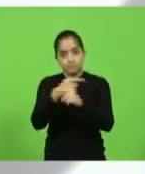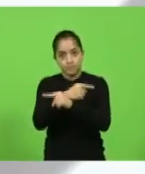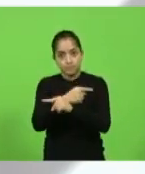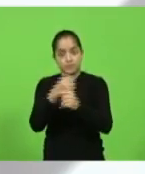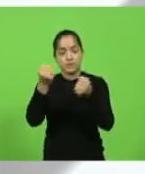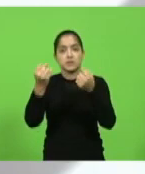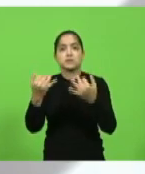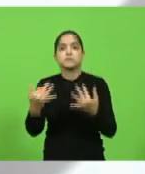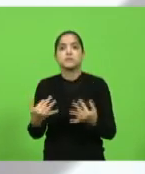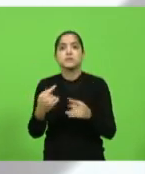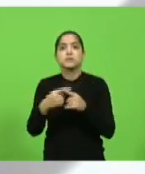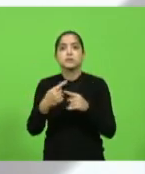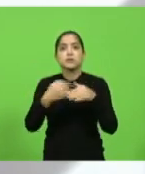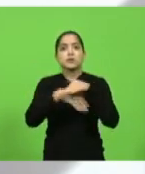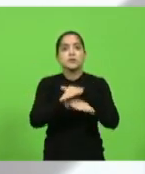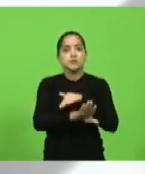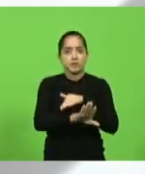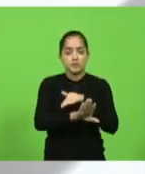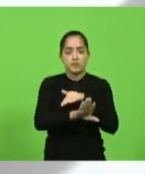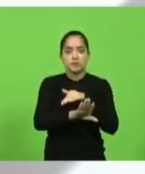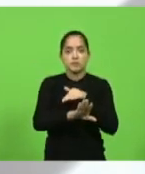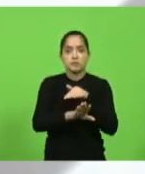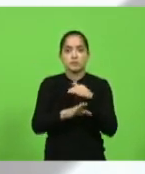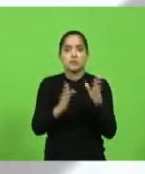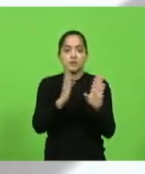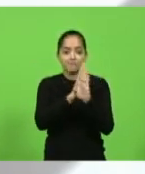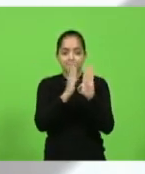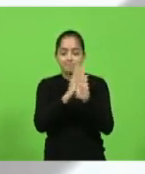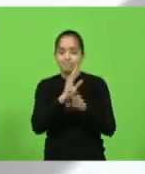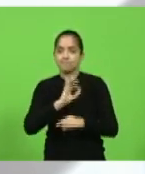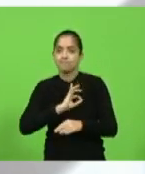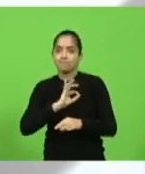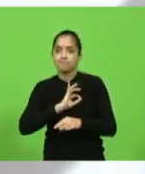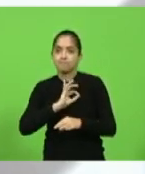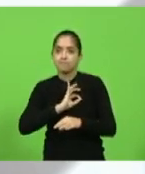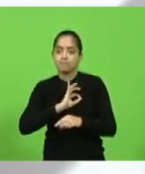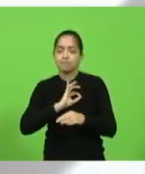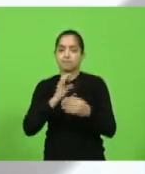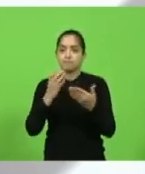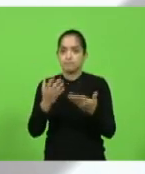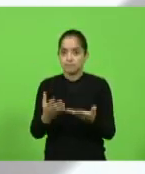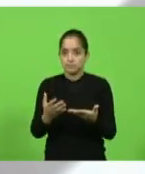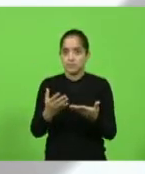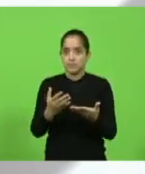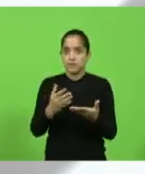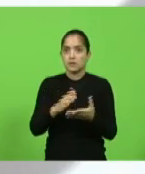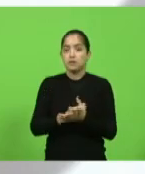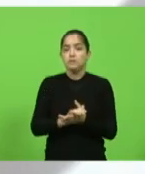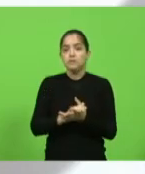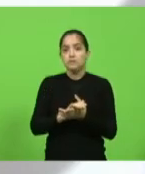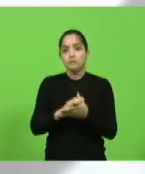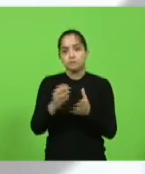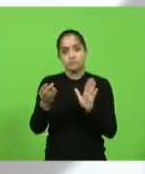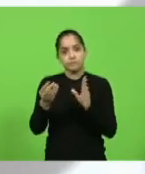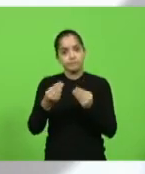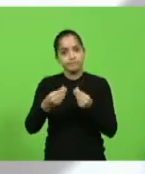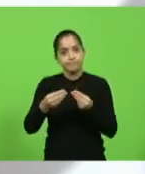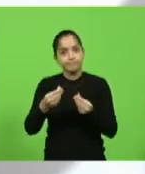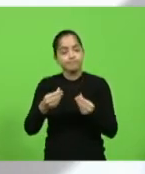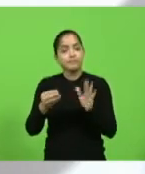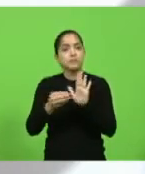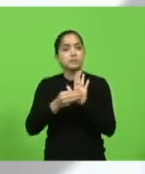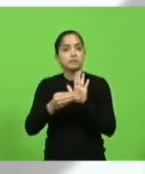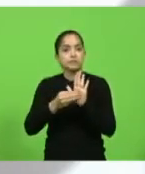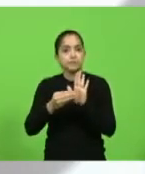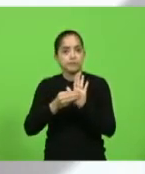porquê de um arquivamento de inquérito policial, quando motivado pela insuficiência de elementos